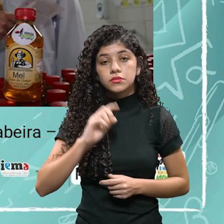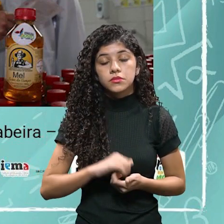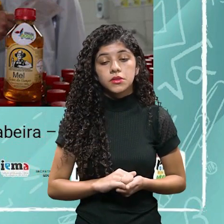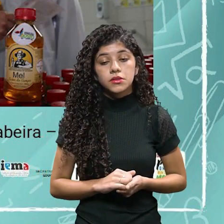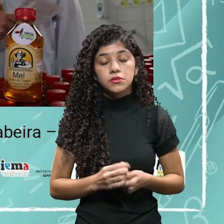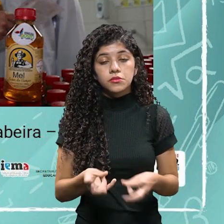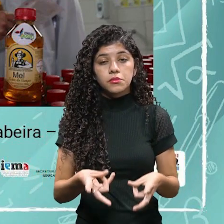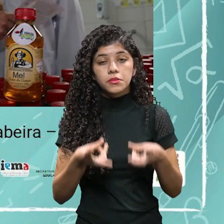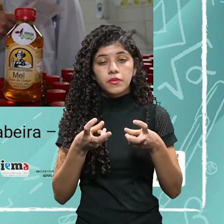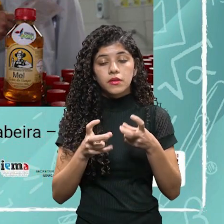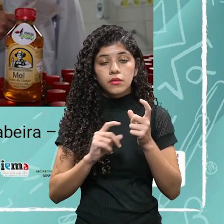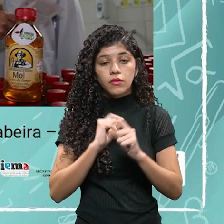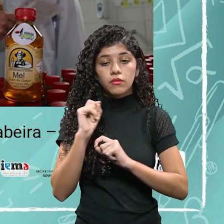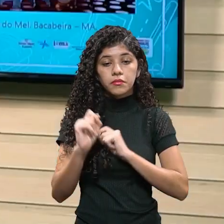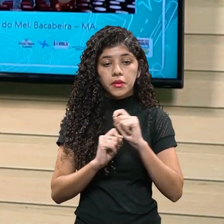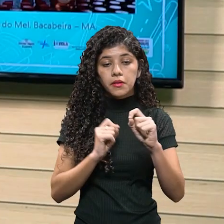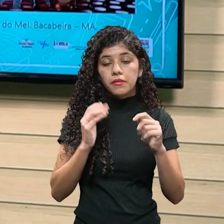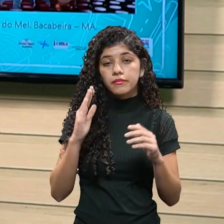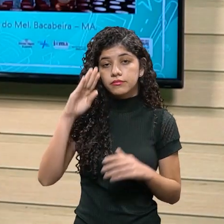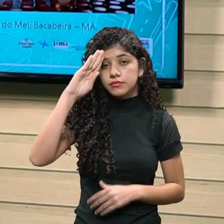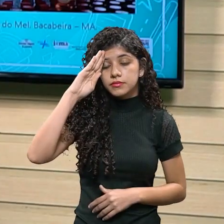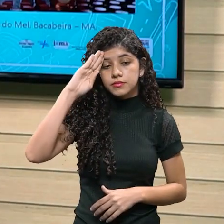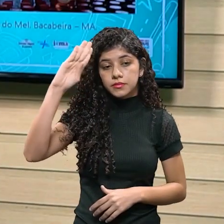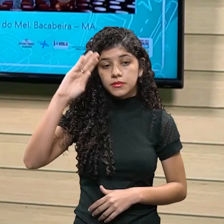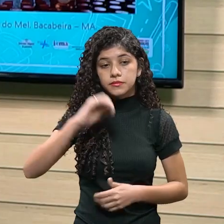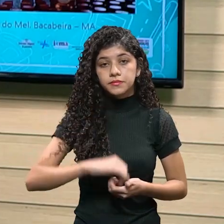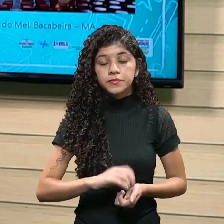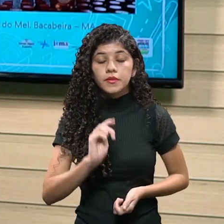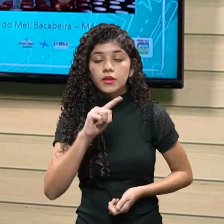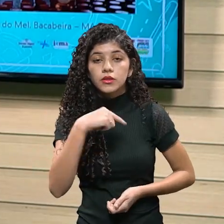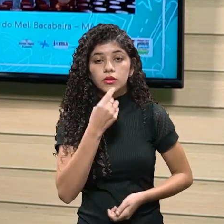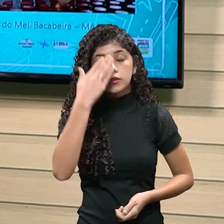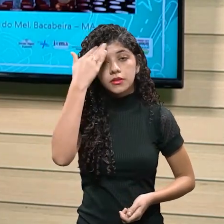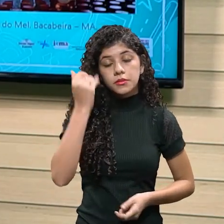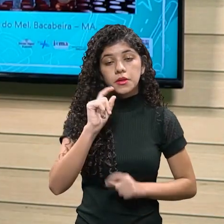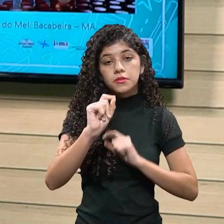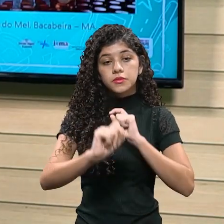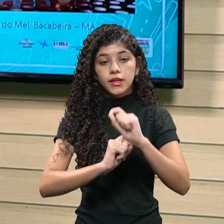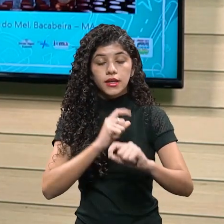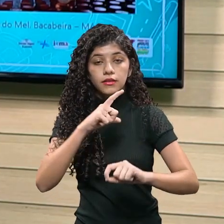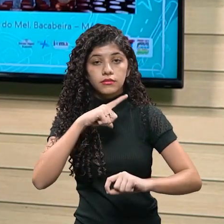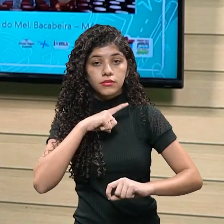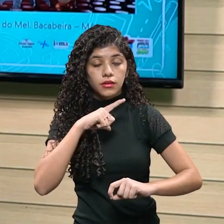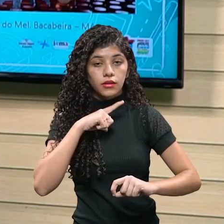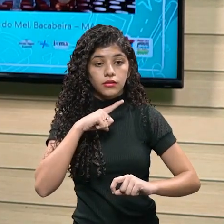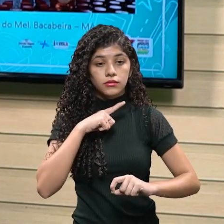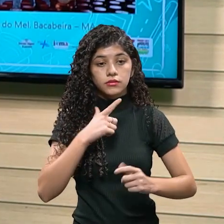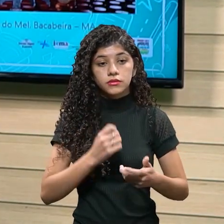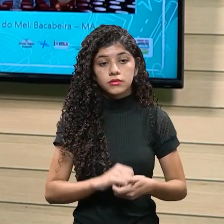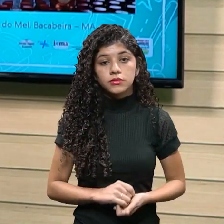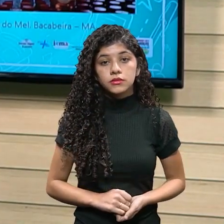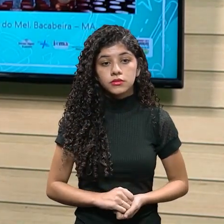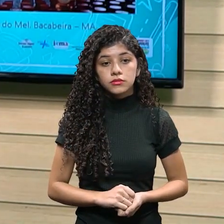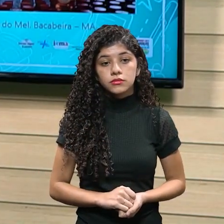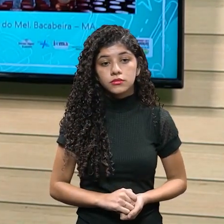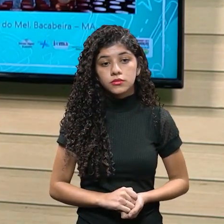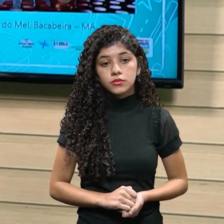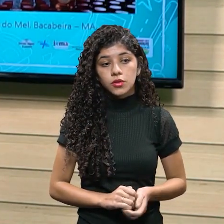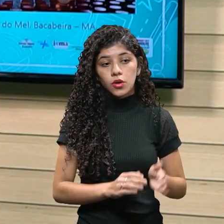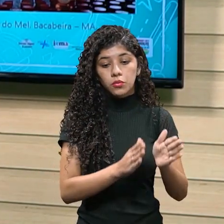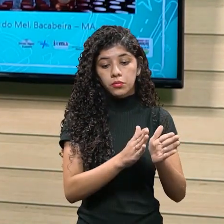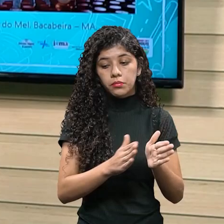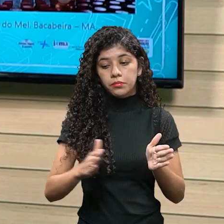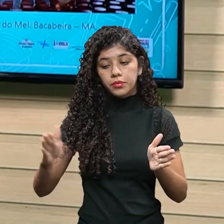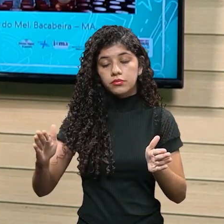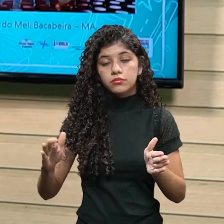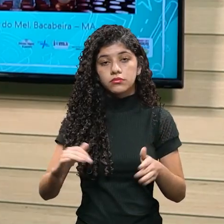observação aos princípios contábeis. Então, a gente sabe que a contabilidade ela segue determinados princípios,